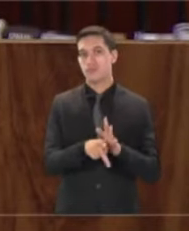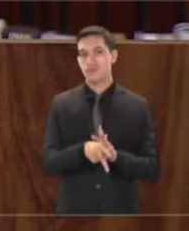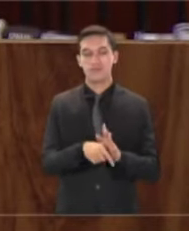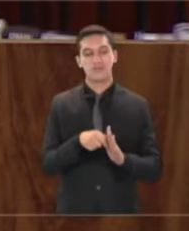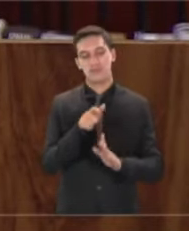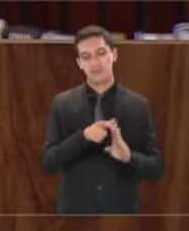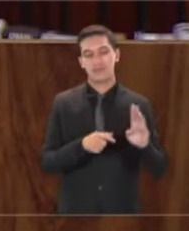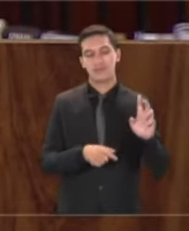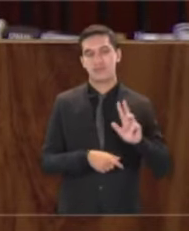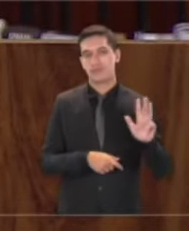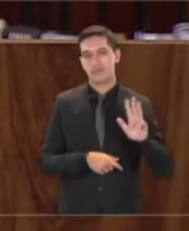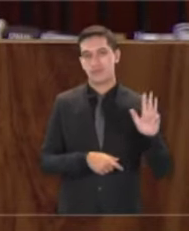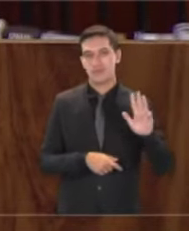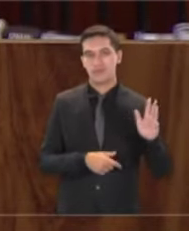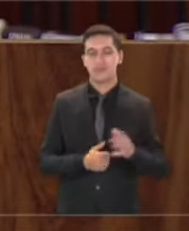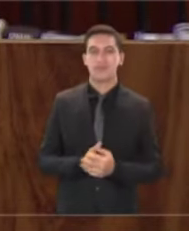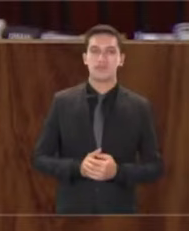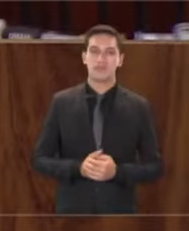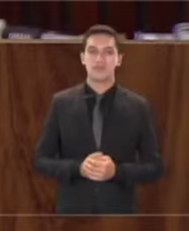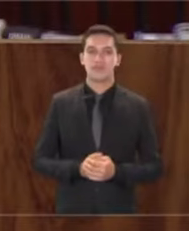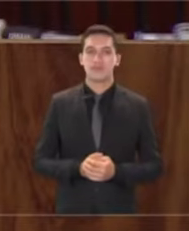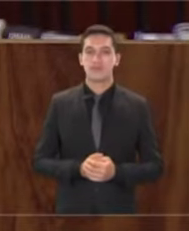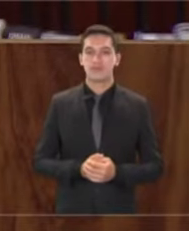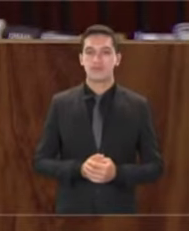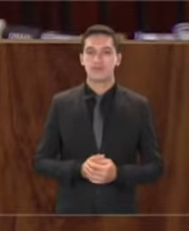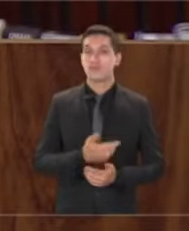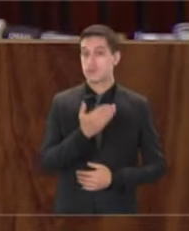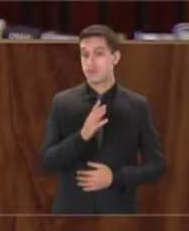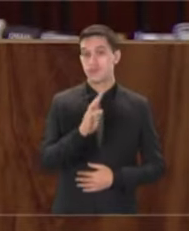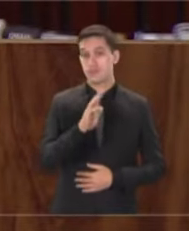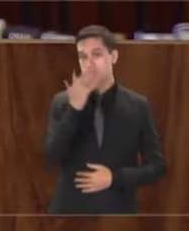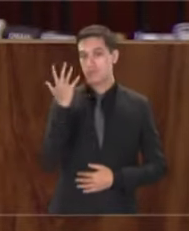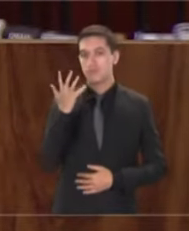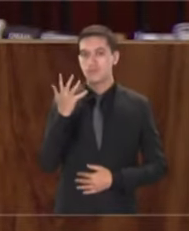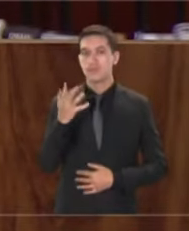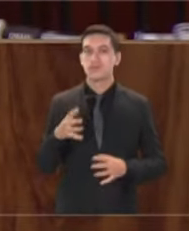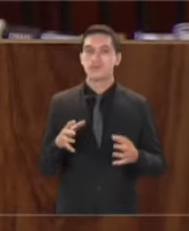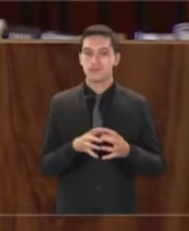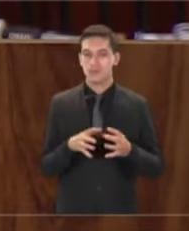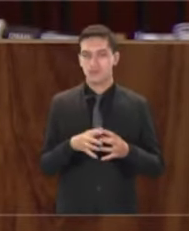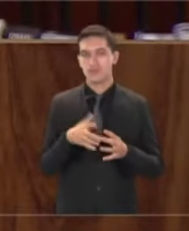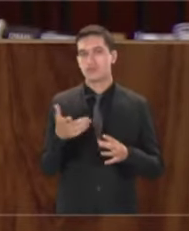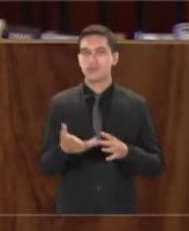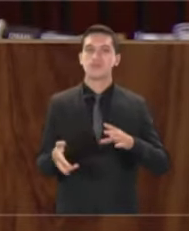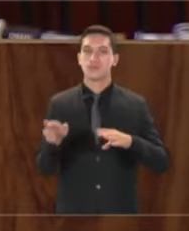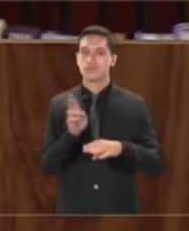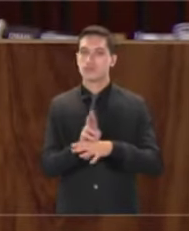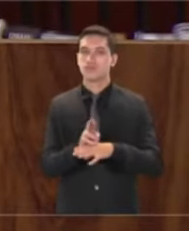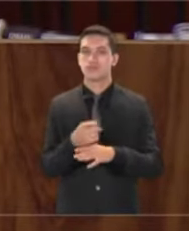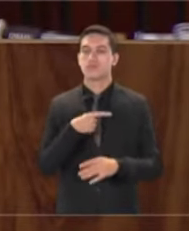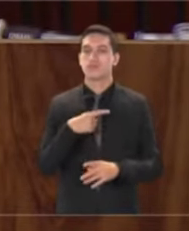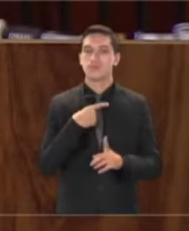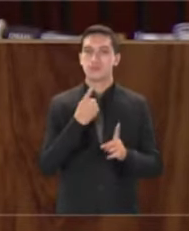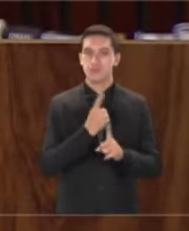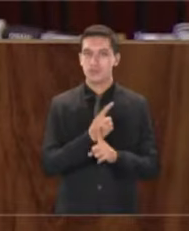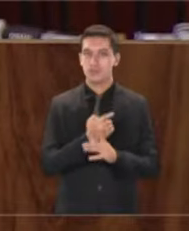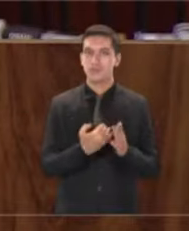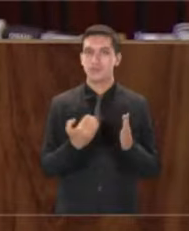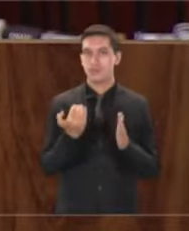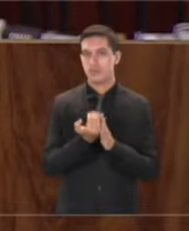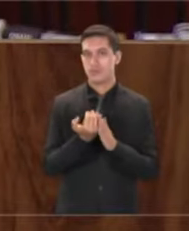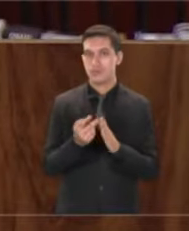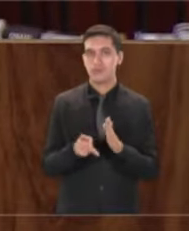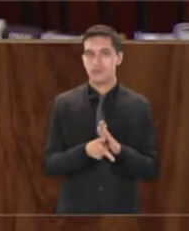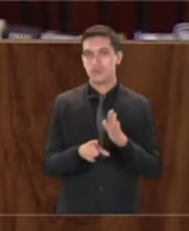Lula da Silva. No ponto, a coligação recorrente externaliza